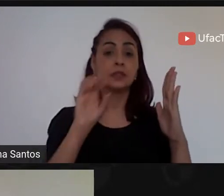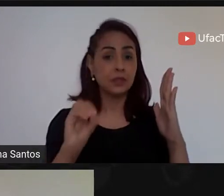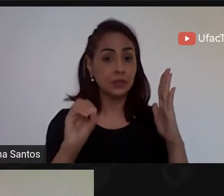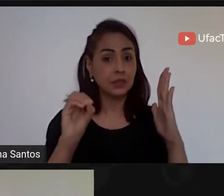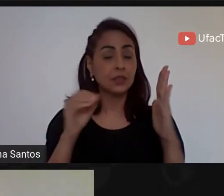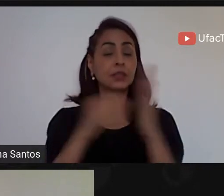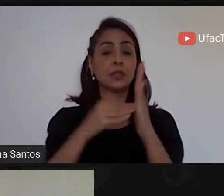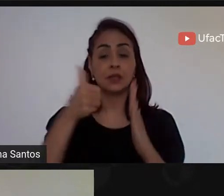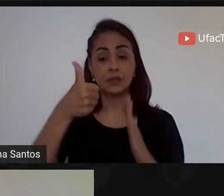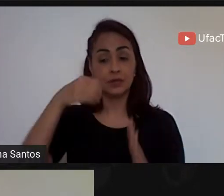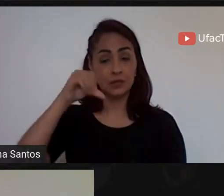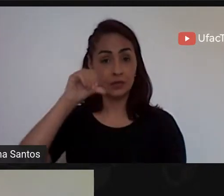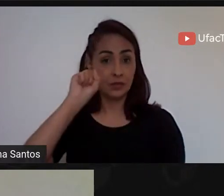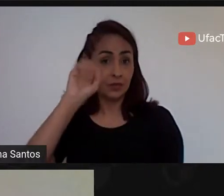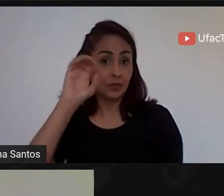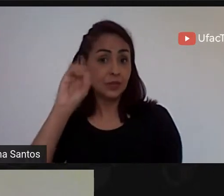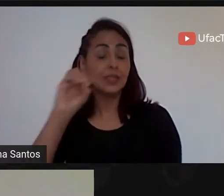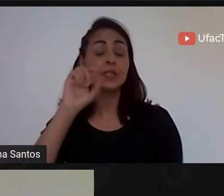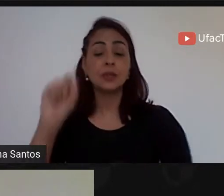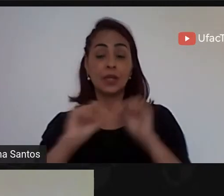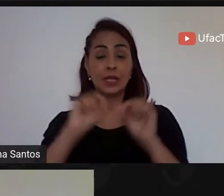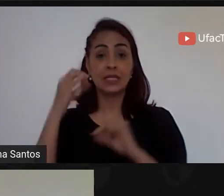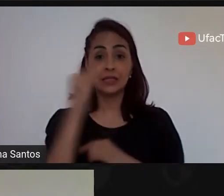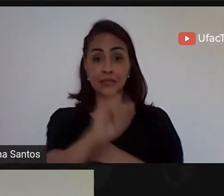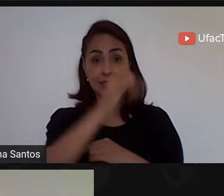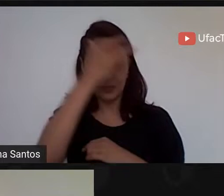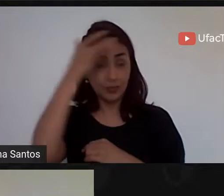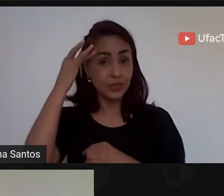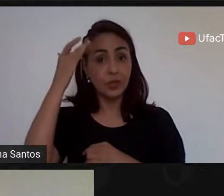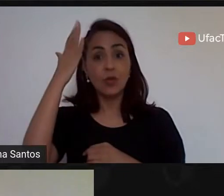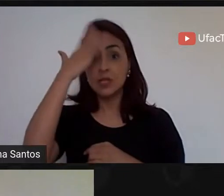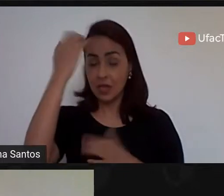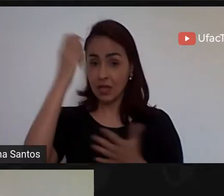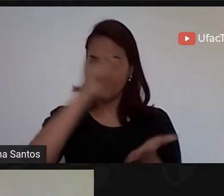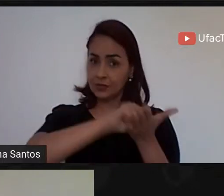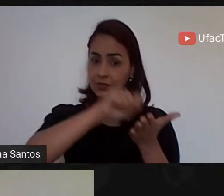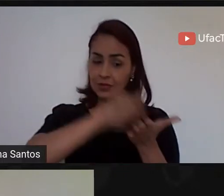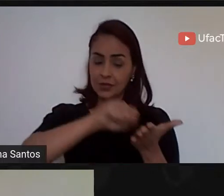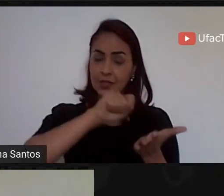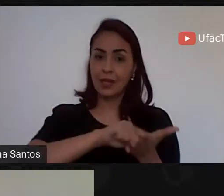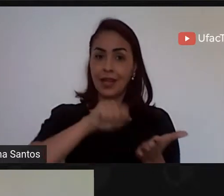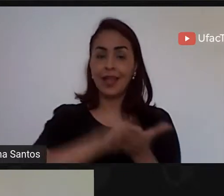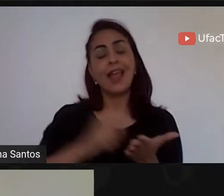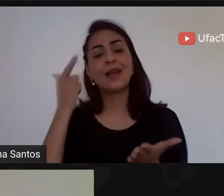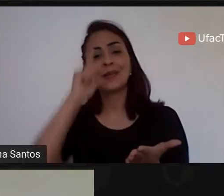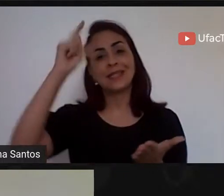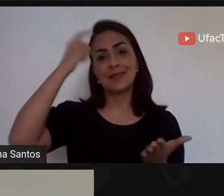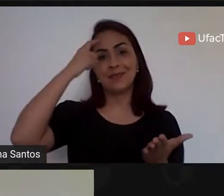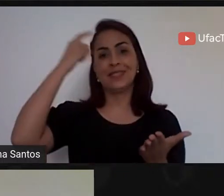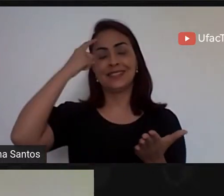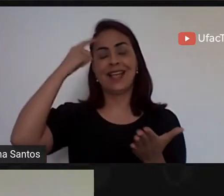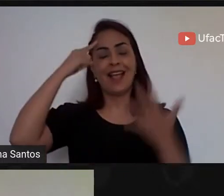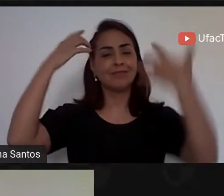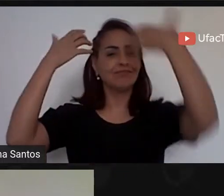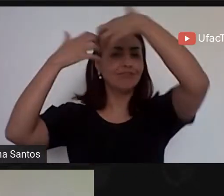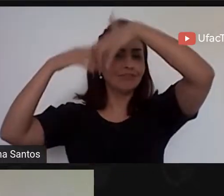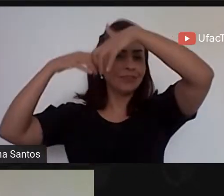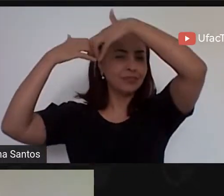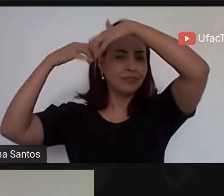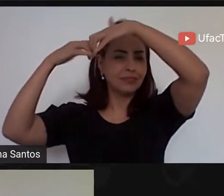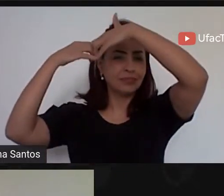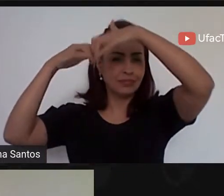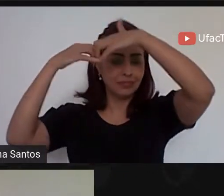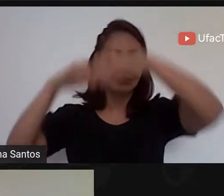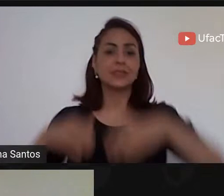à aquisição da escrita, então, é na escrita que você tem o raciocínio lógico,